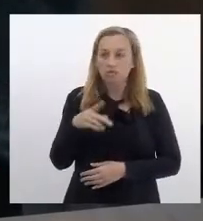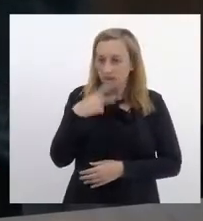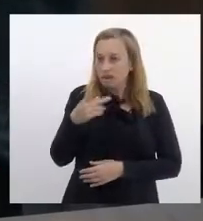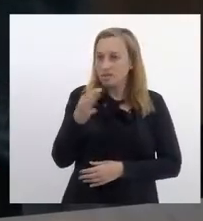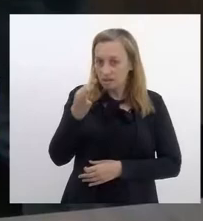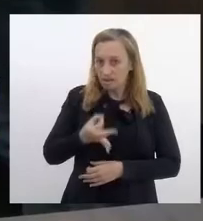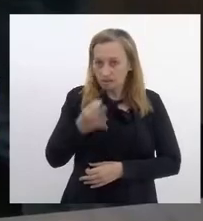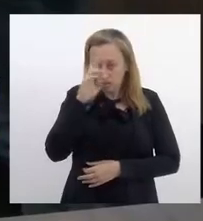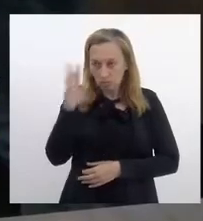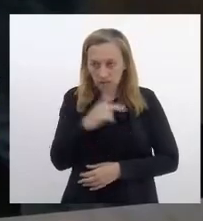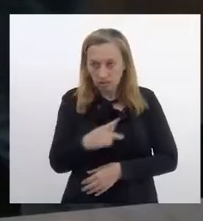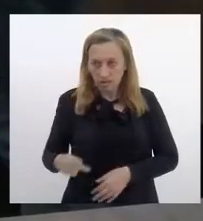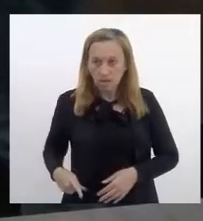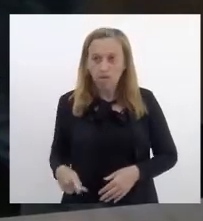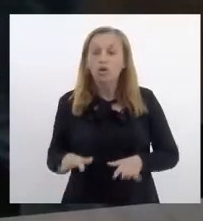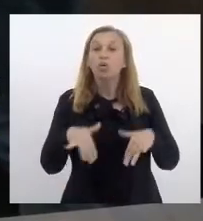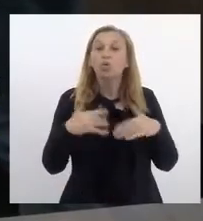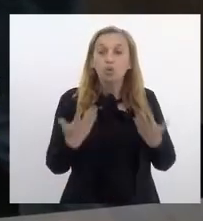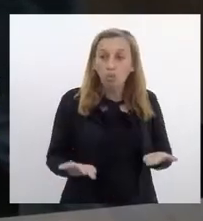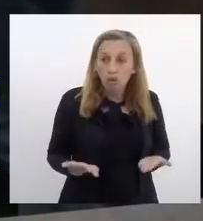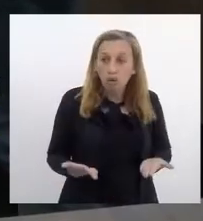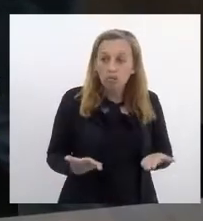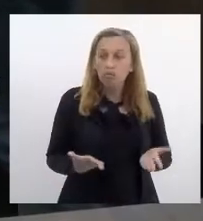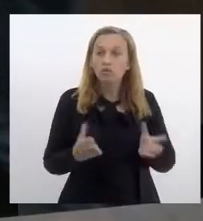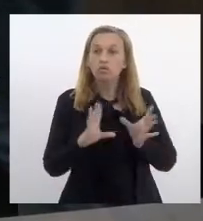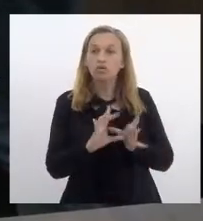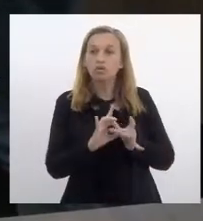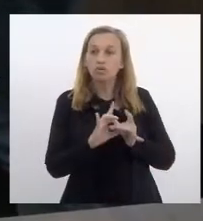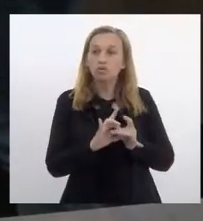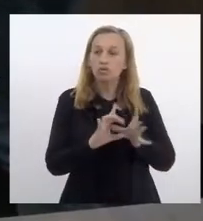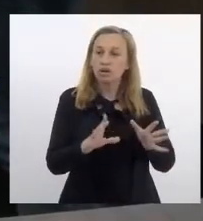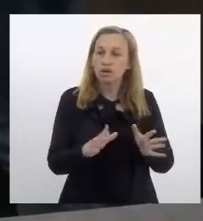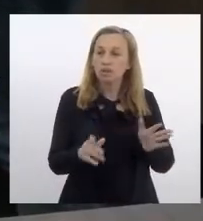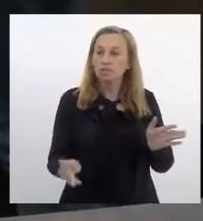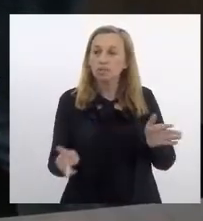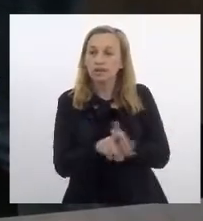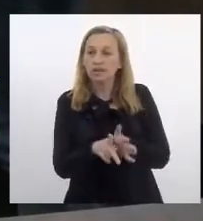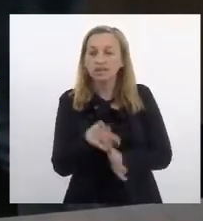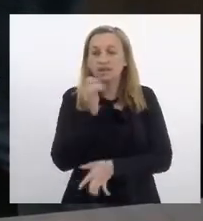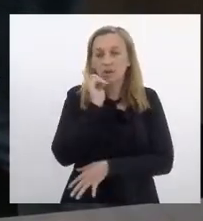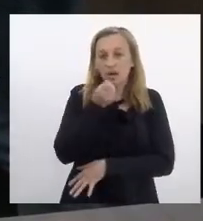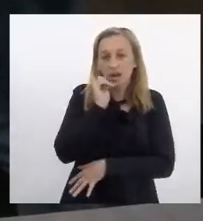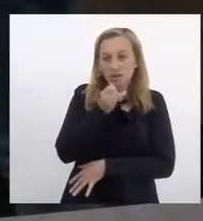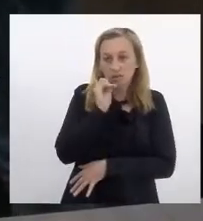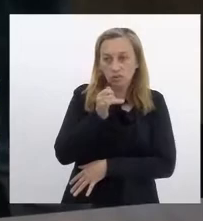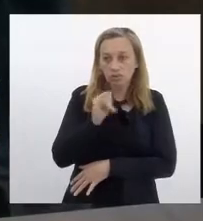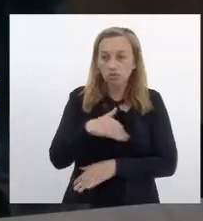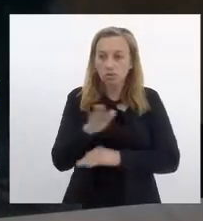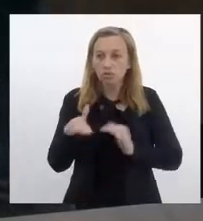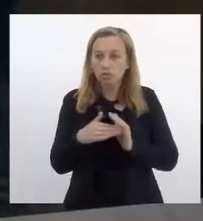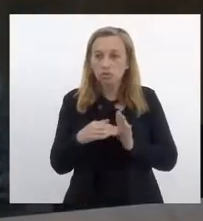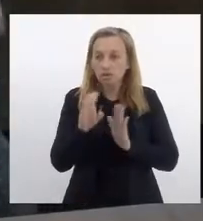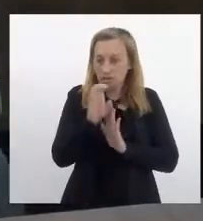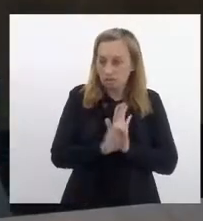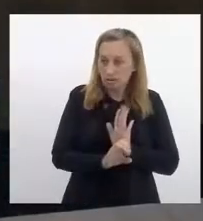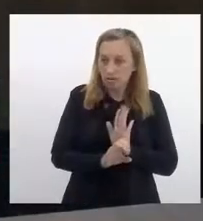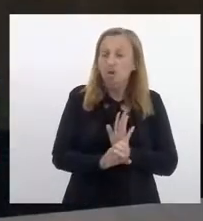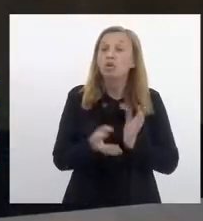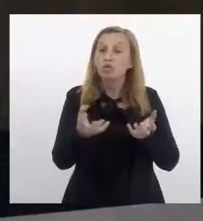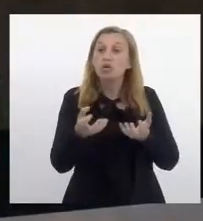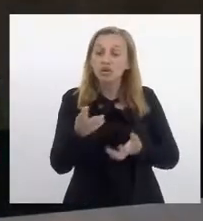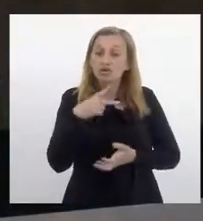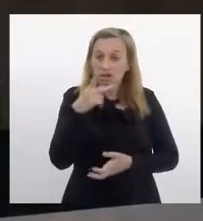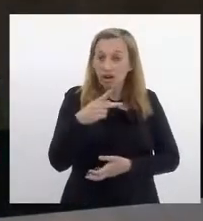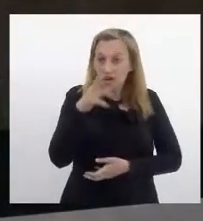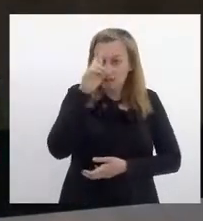senhor presidente, só para deixar claro. Quando o parecer for emitido, ele será do relator. Então, parecer é seu. O que eu quero dizer, senhor,